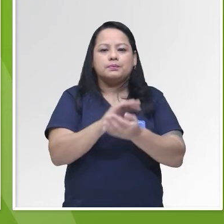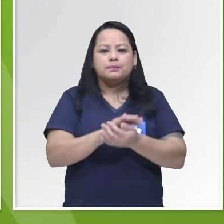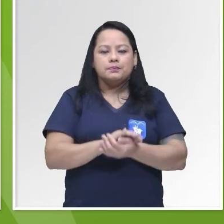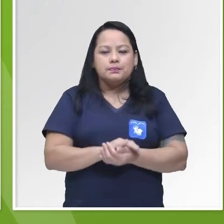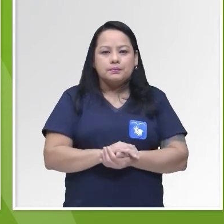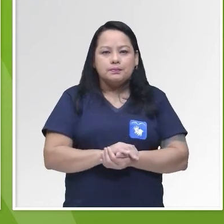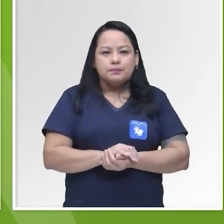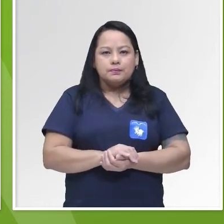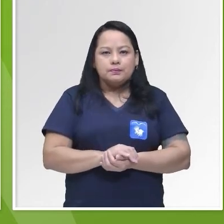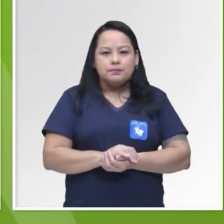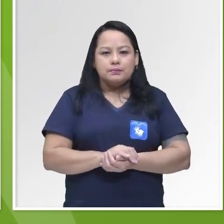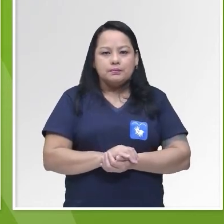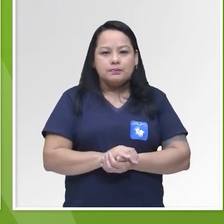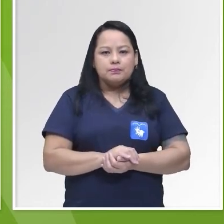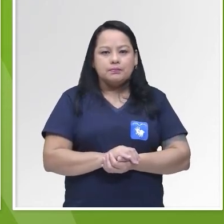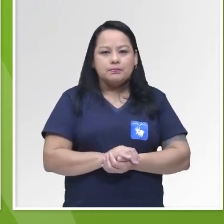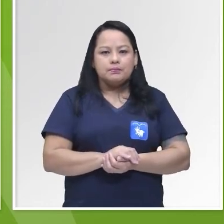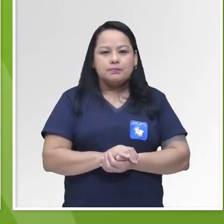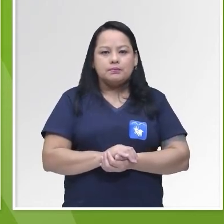substância